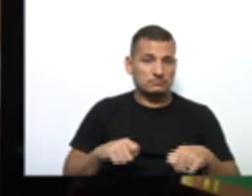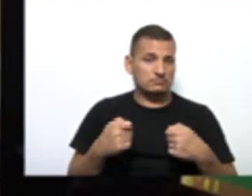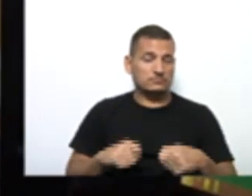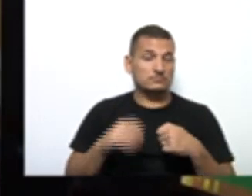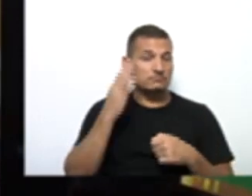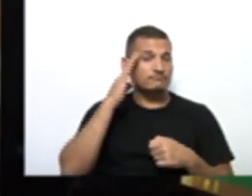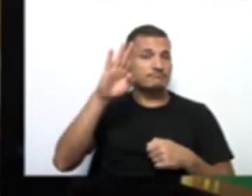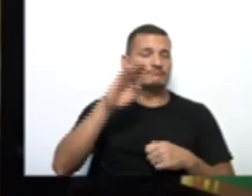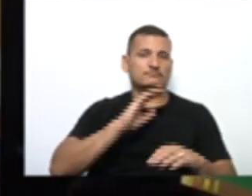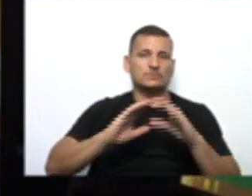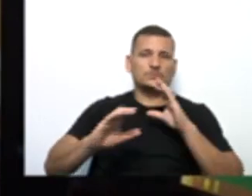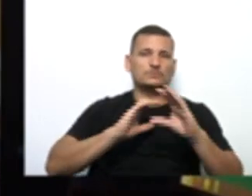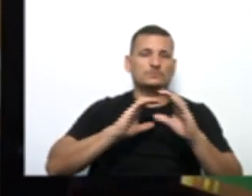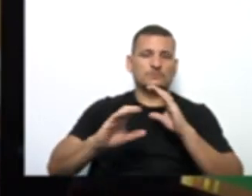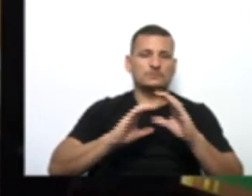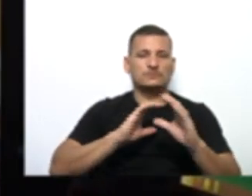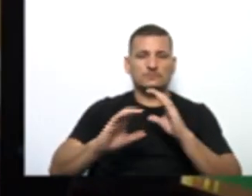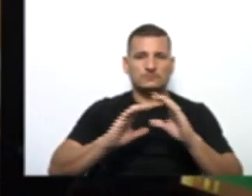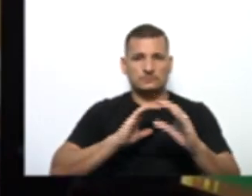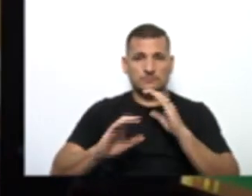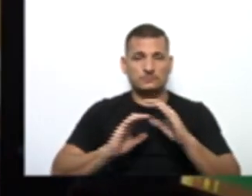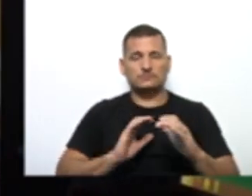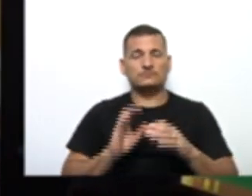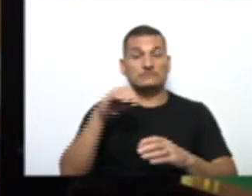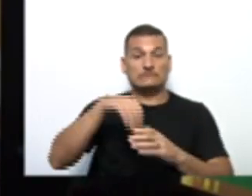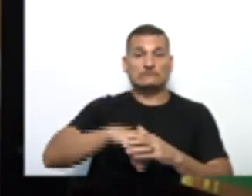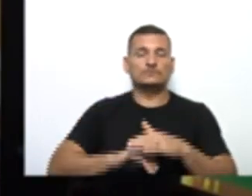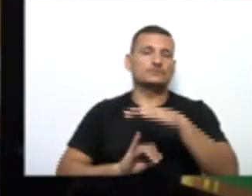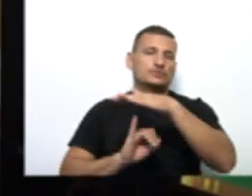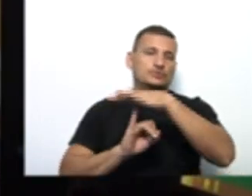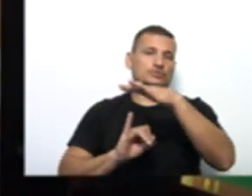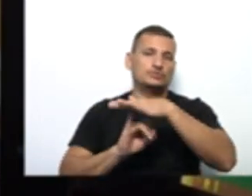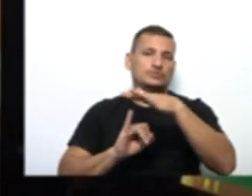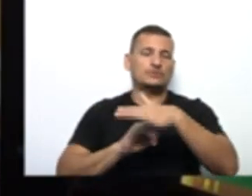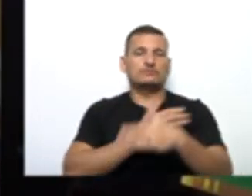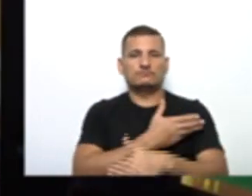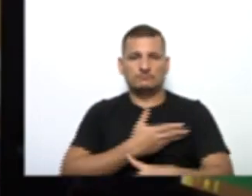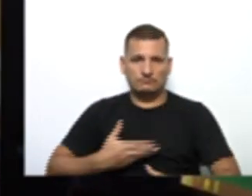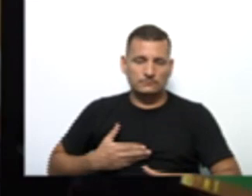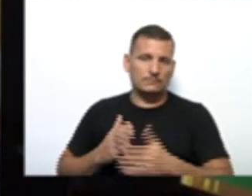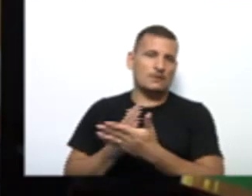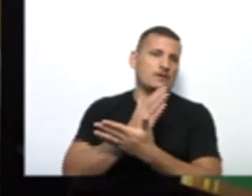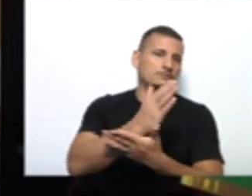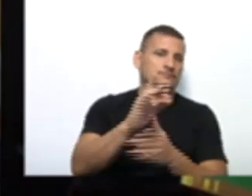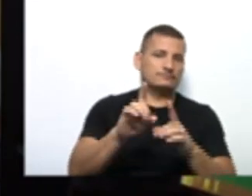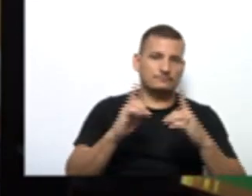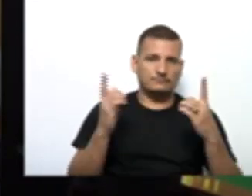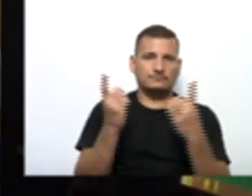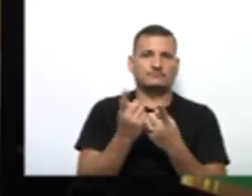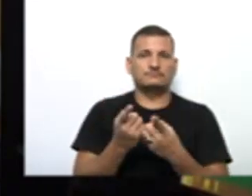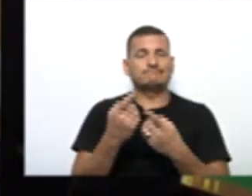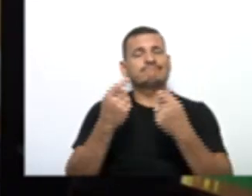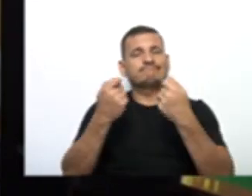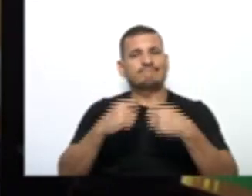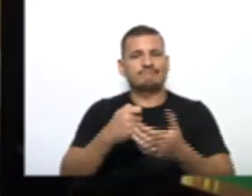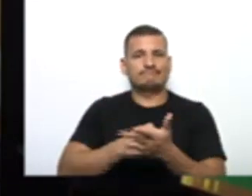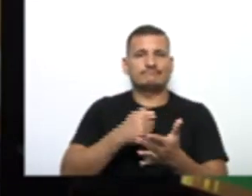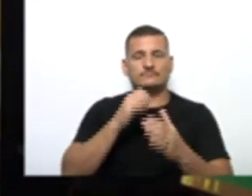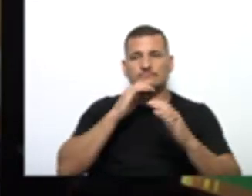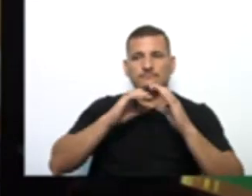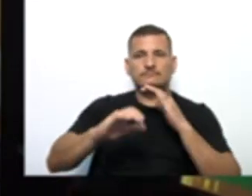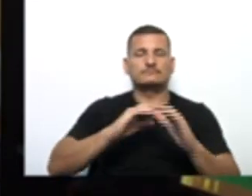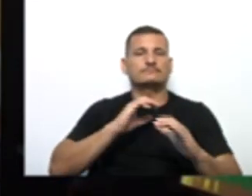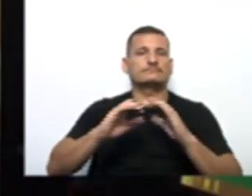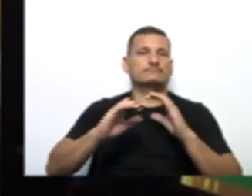principalmente na comunicação entre os órgãos públicos. Alguns departamentos exigem essa comunicação